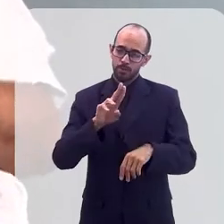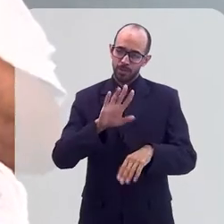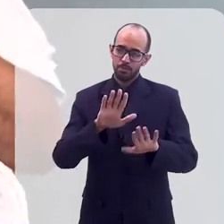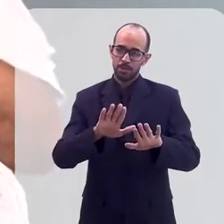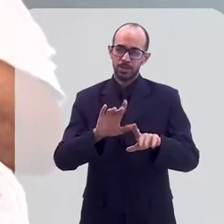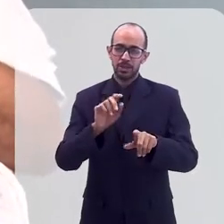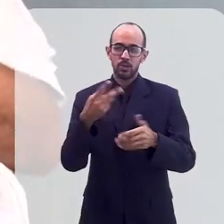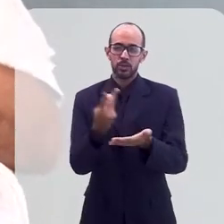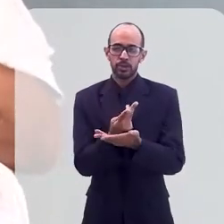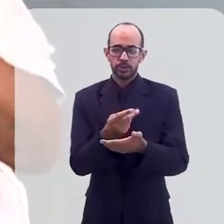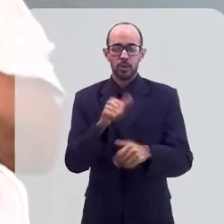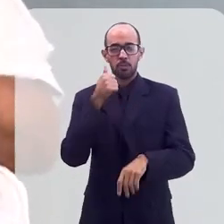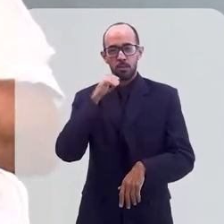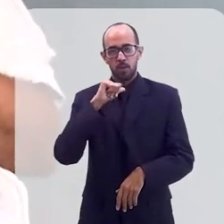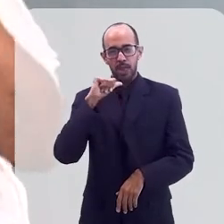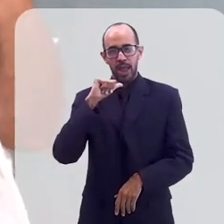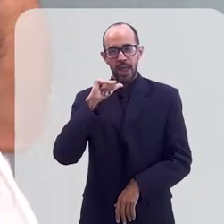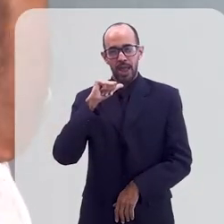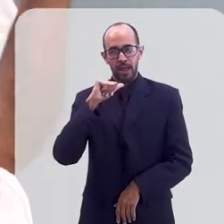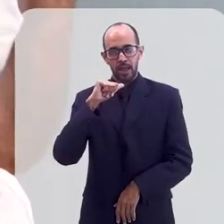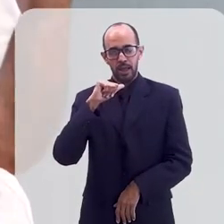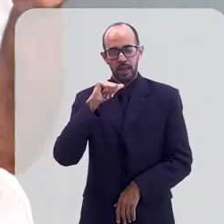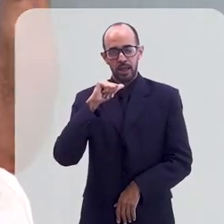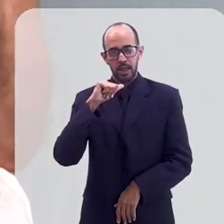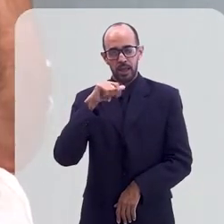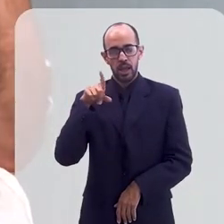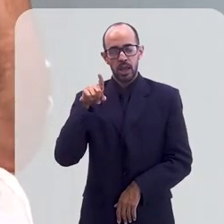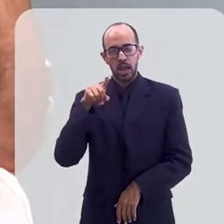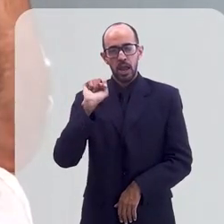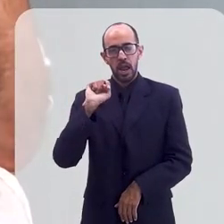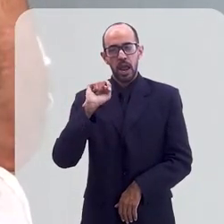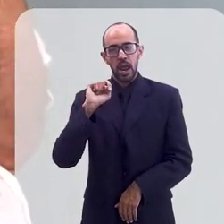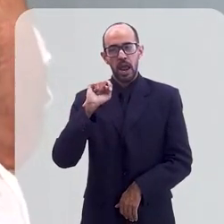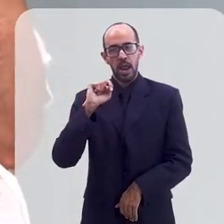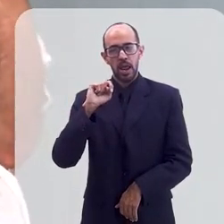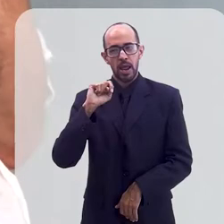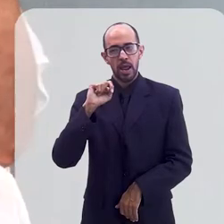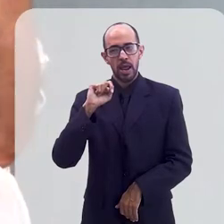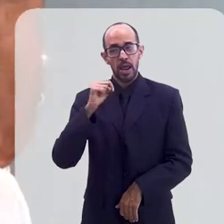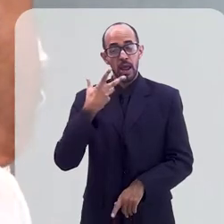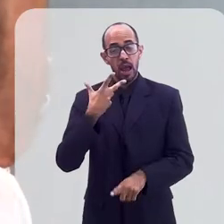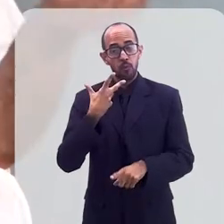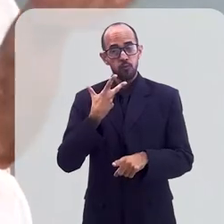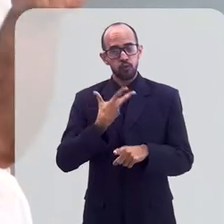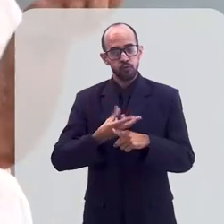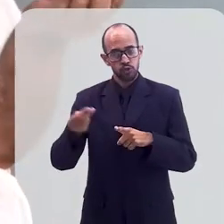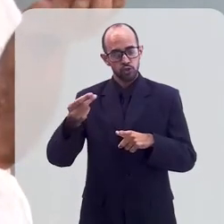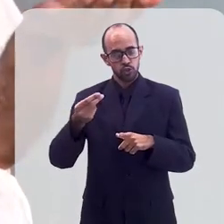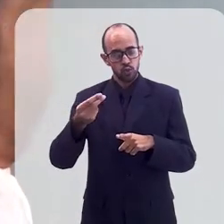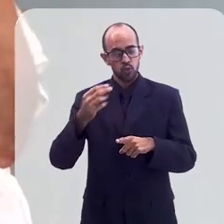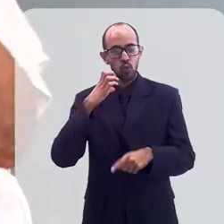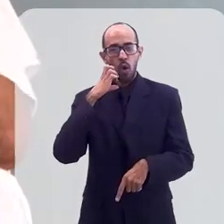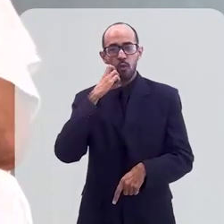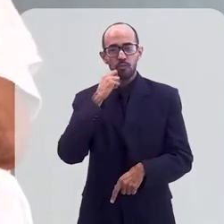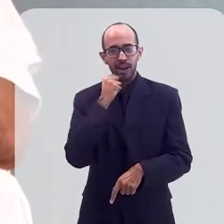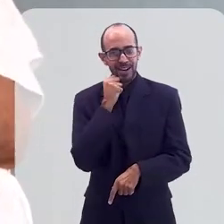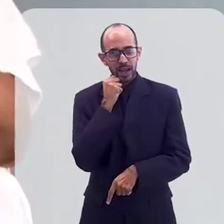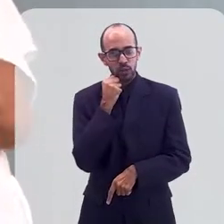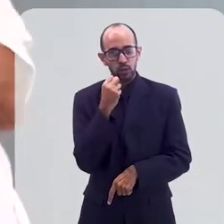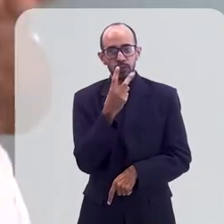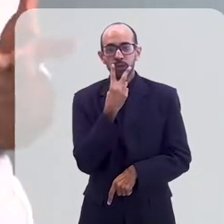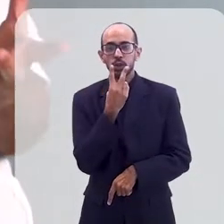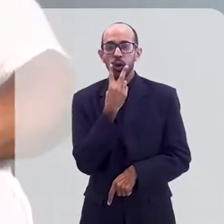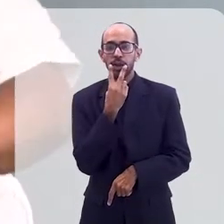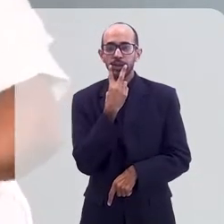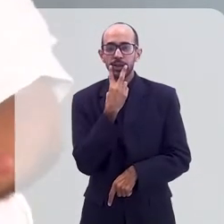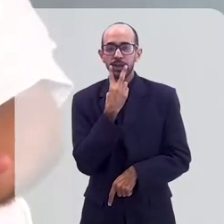exemplo, teve uma, hoje, senhora, fugiu de um orfanato em Vitória e veio para cá. Óbvio